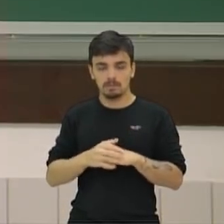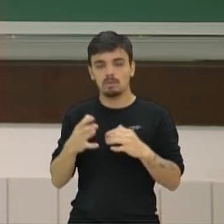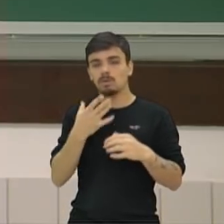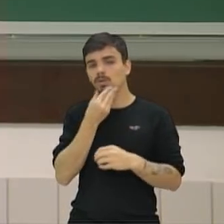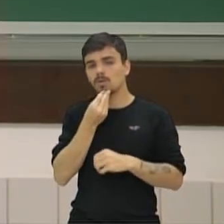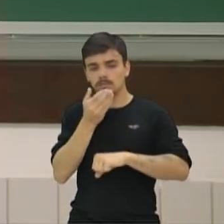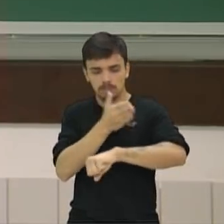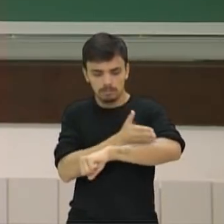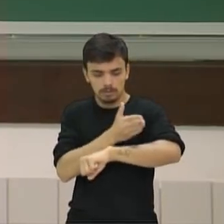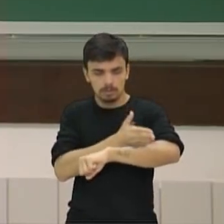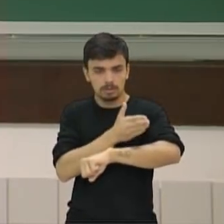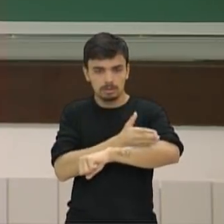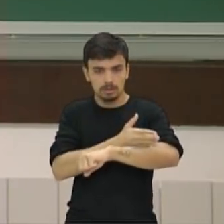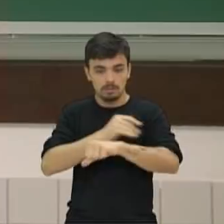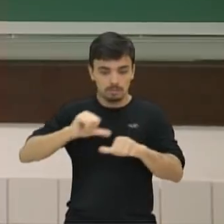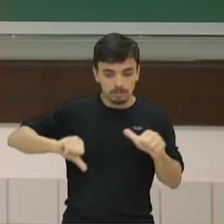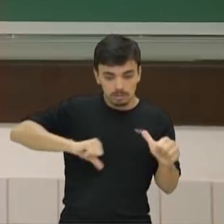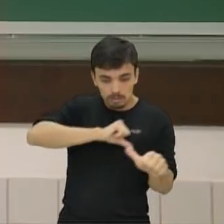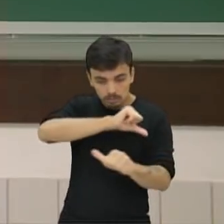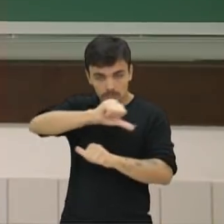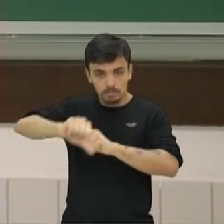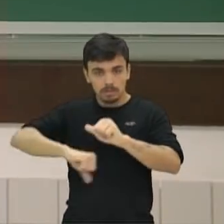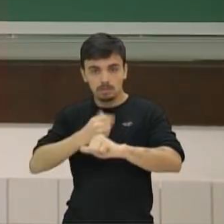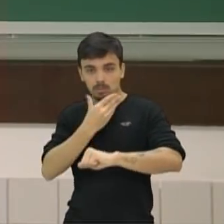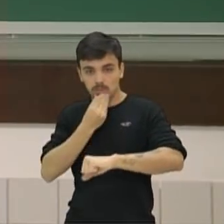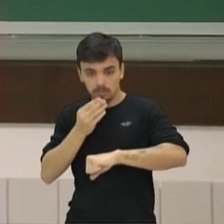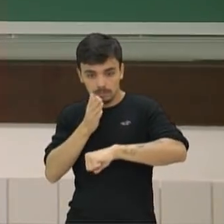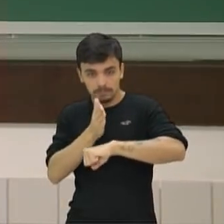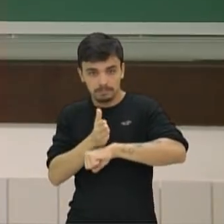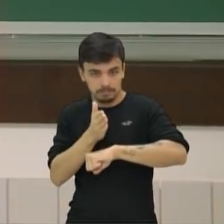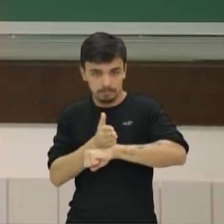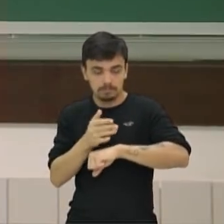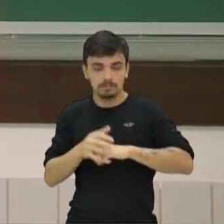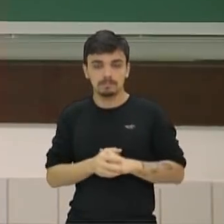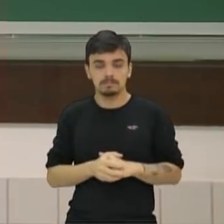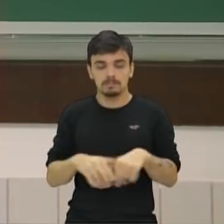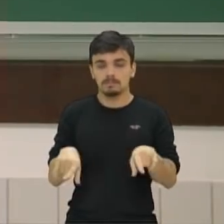sua visão de mundo e de tempo estava mudando.